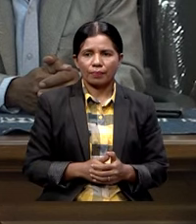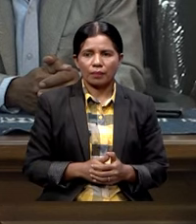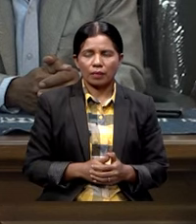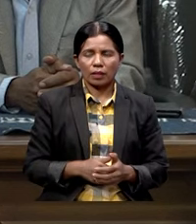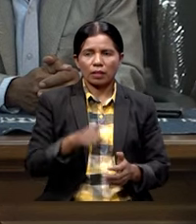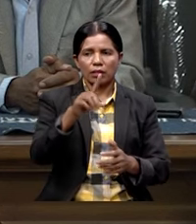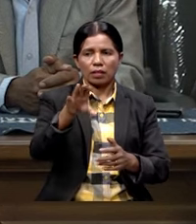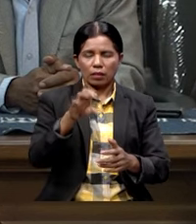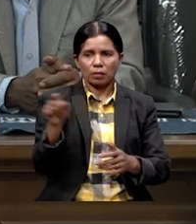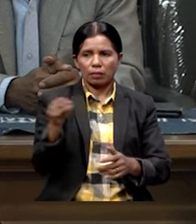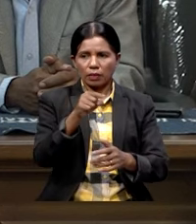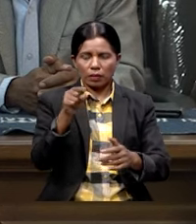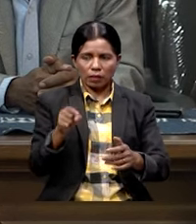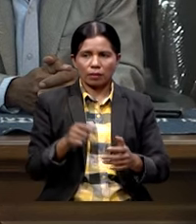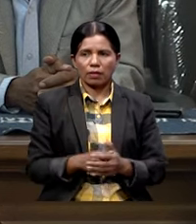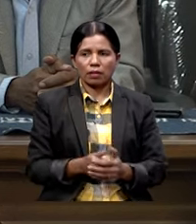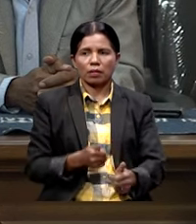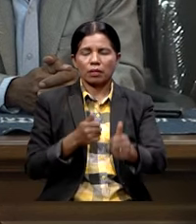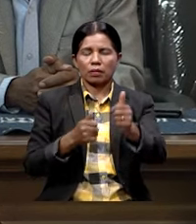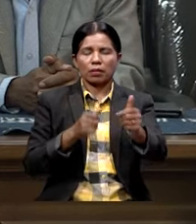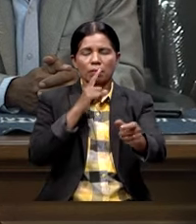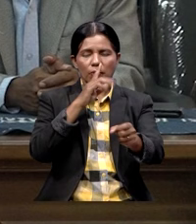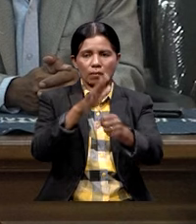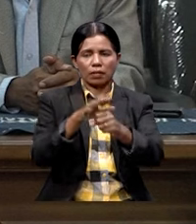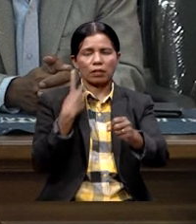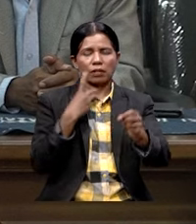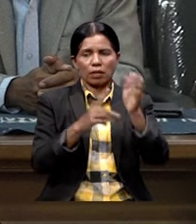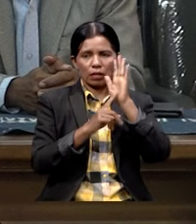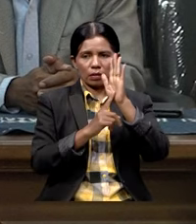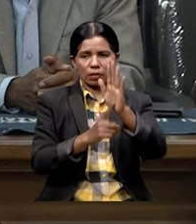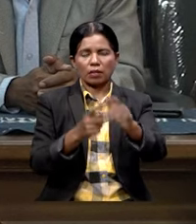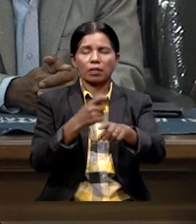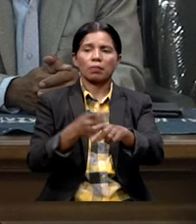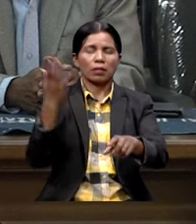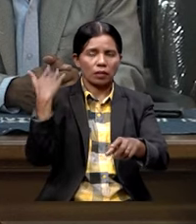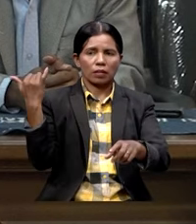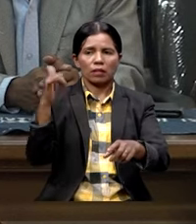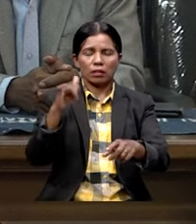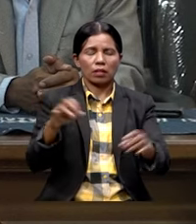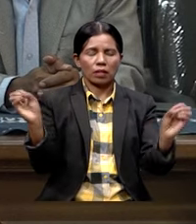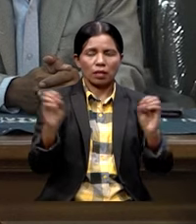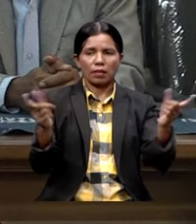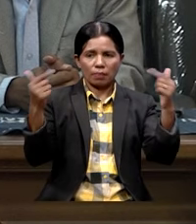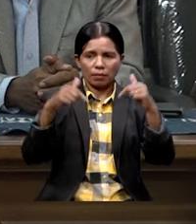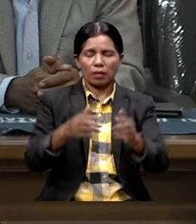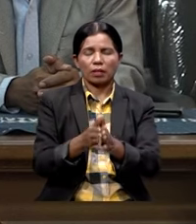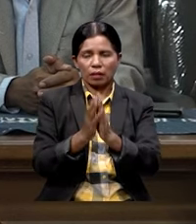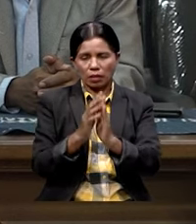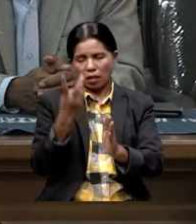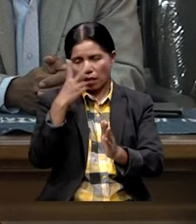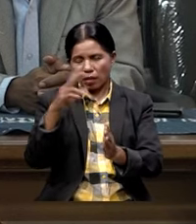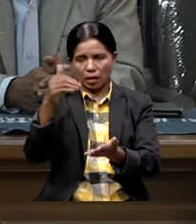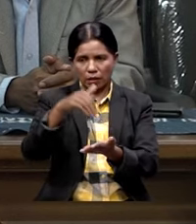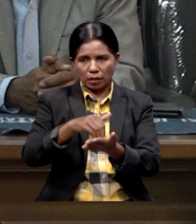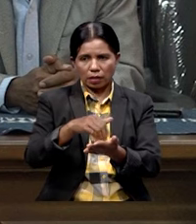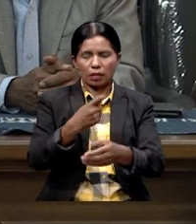100%, né? E né, tu ir compromisso na veita hato tiene ya momento li wa sira na vema clamai halu regularização ya período